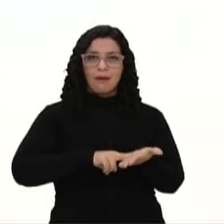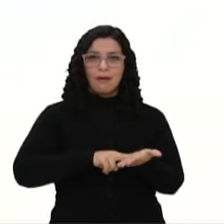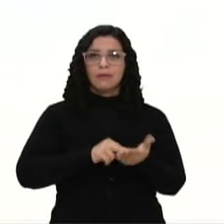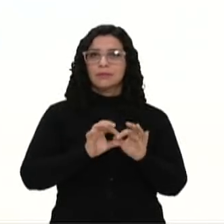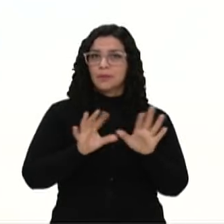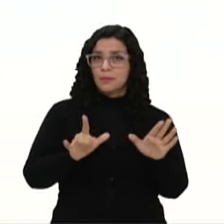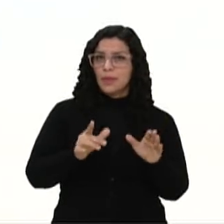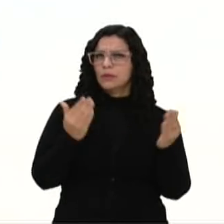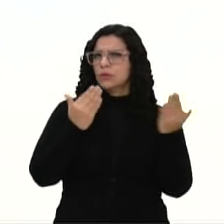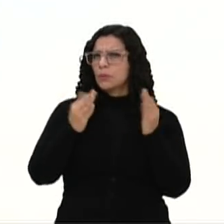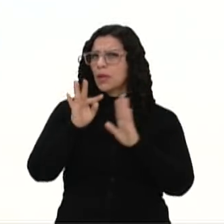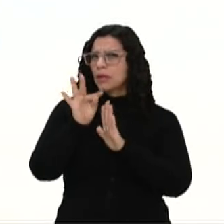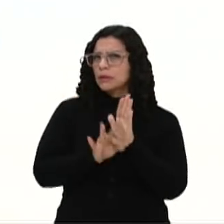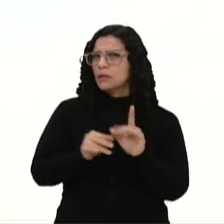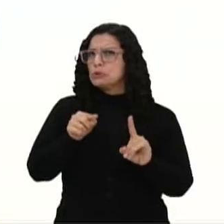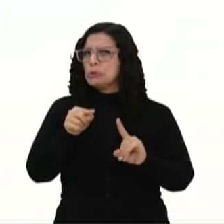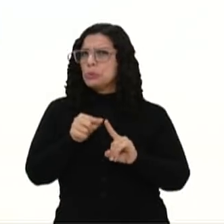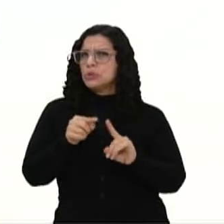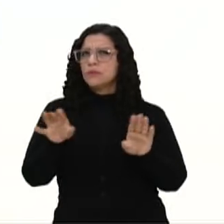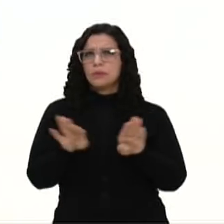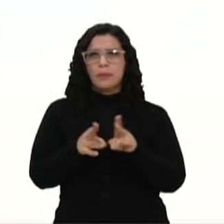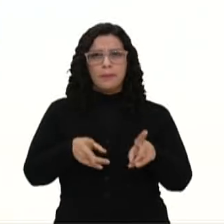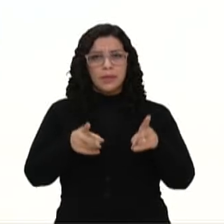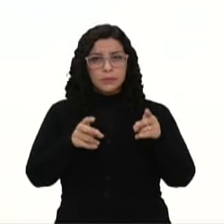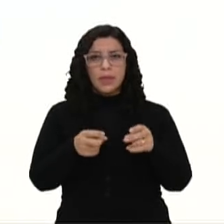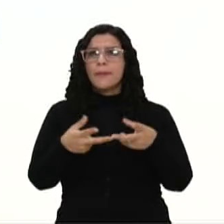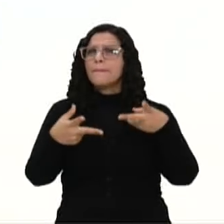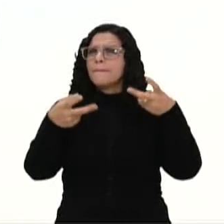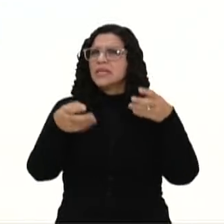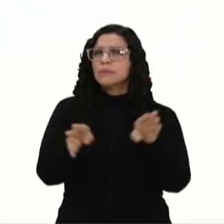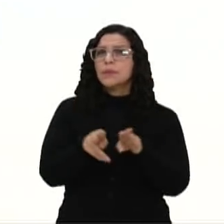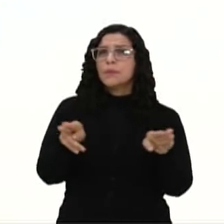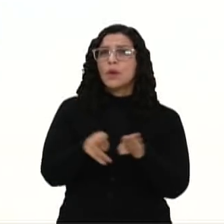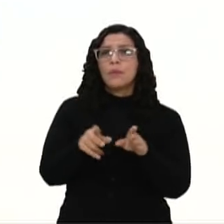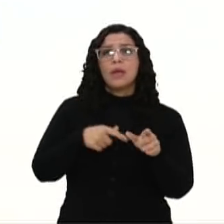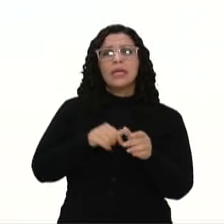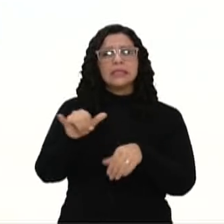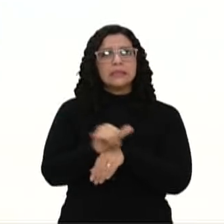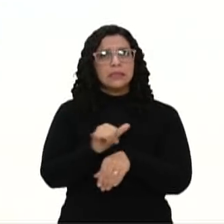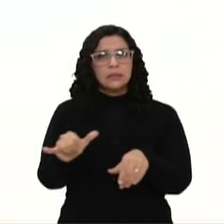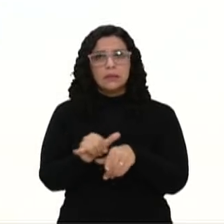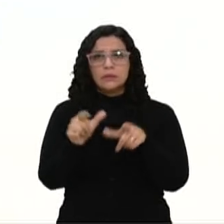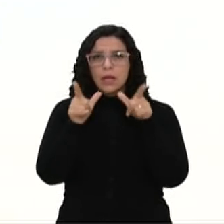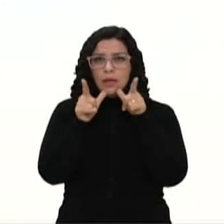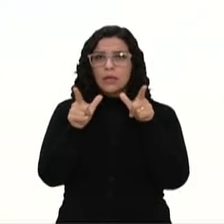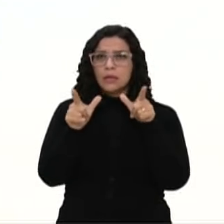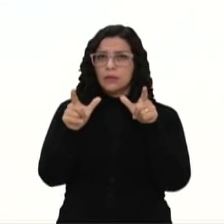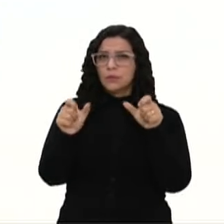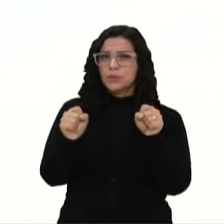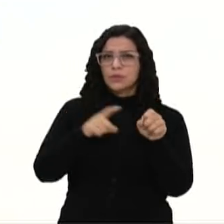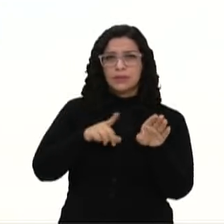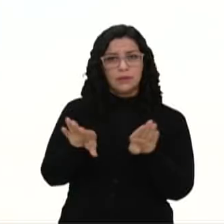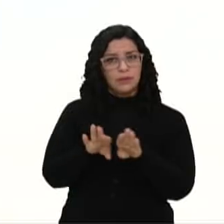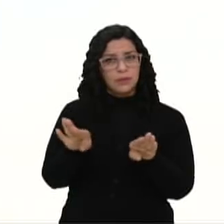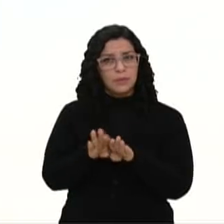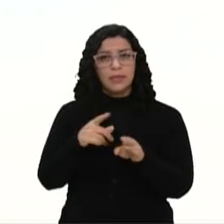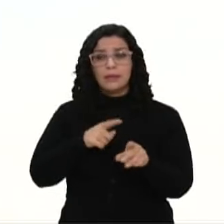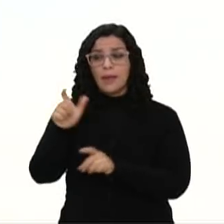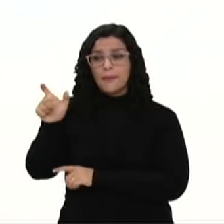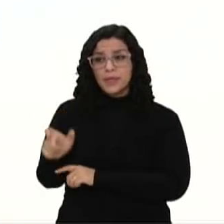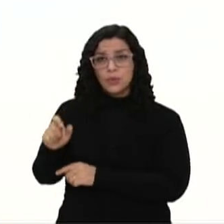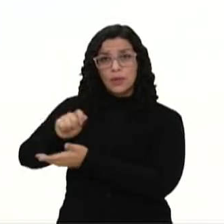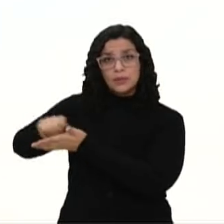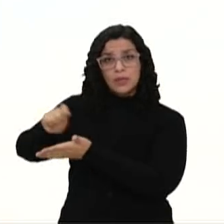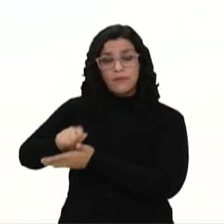textos, identificar a finalidade, reconhecer as marcas linguísticas que evidenciam o locutor e